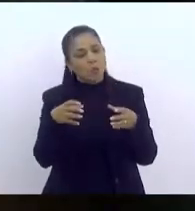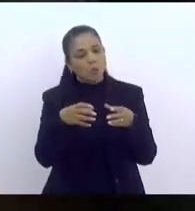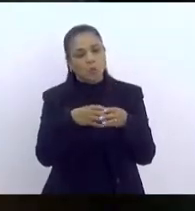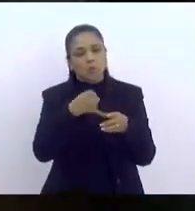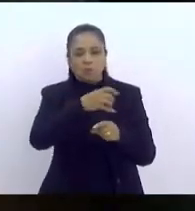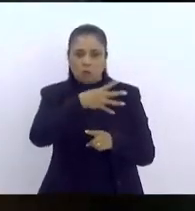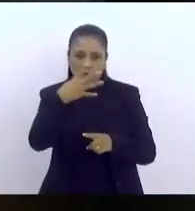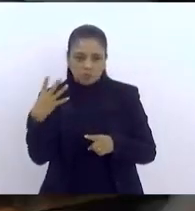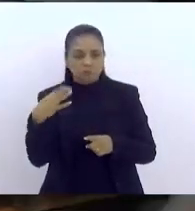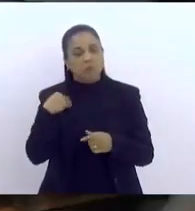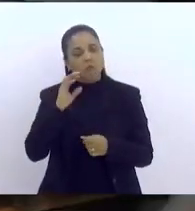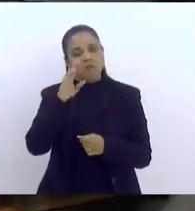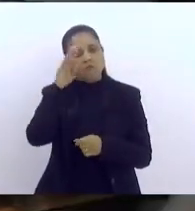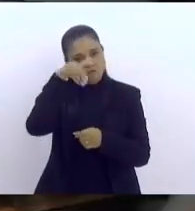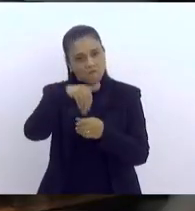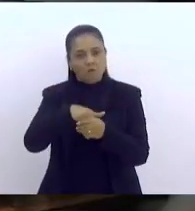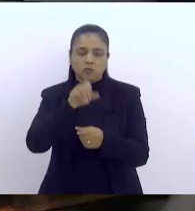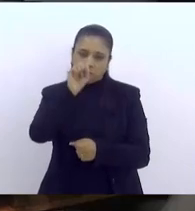voto é sim.